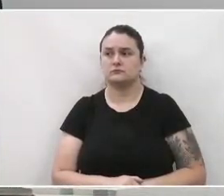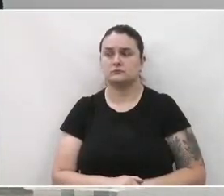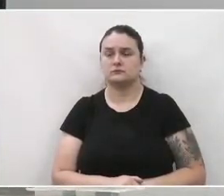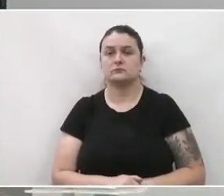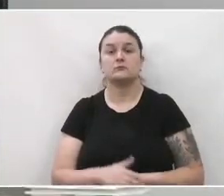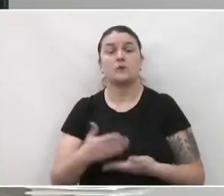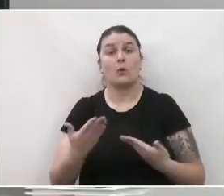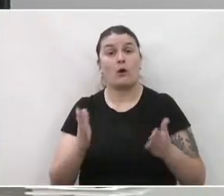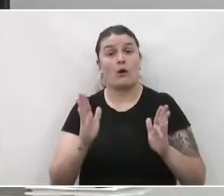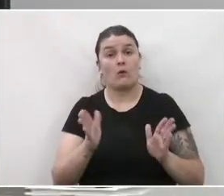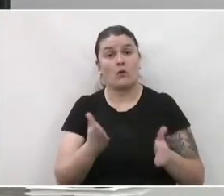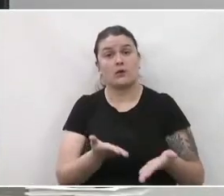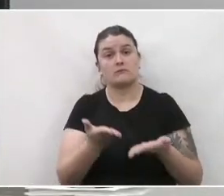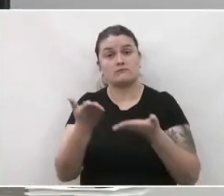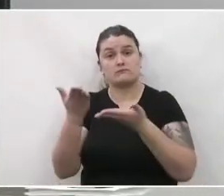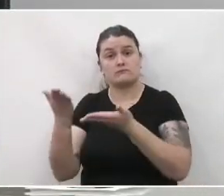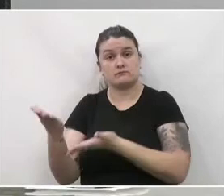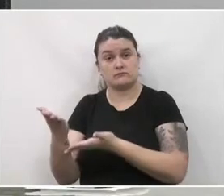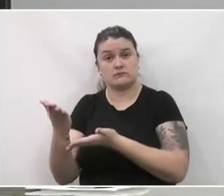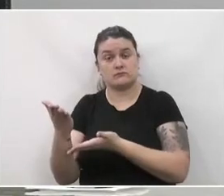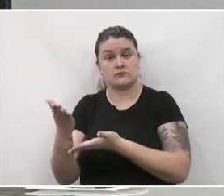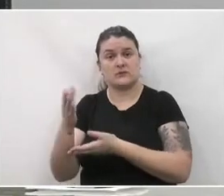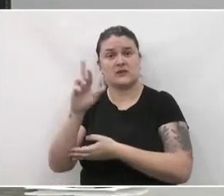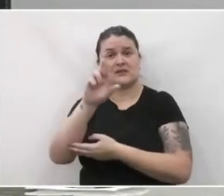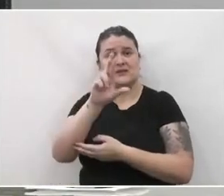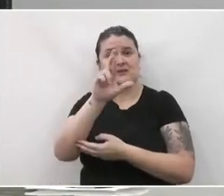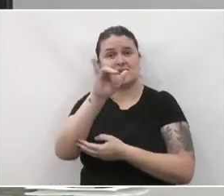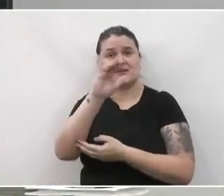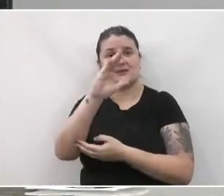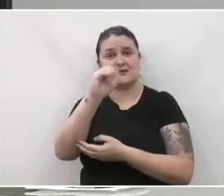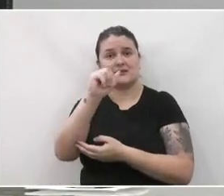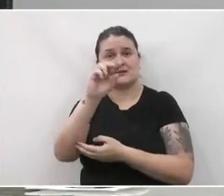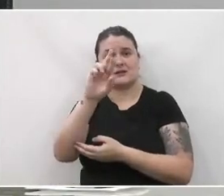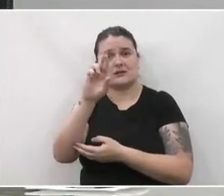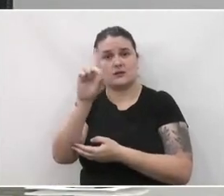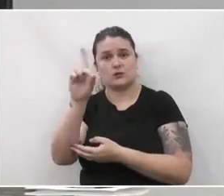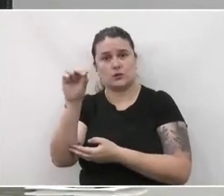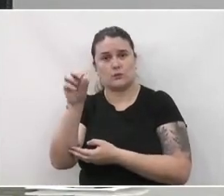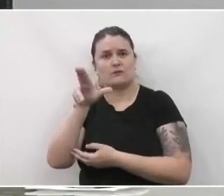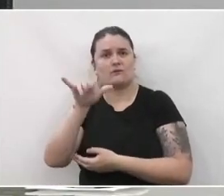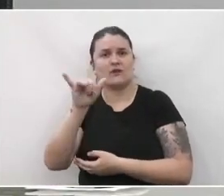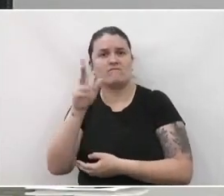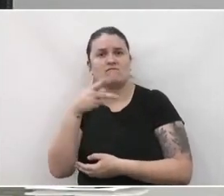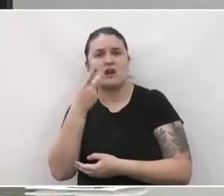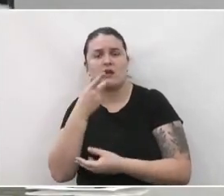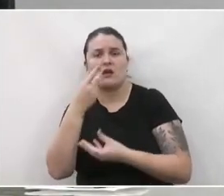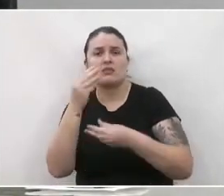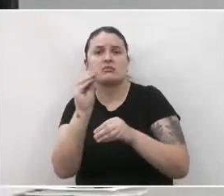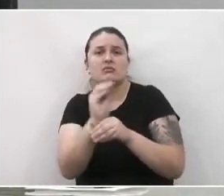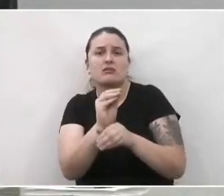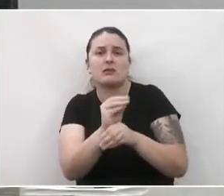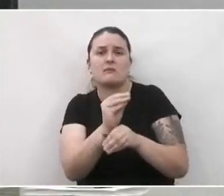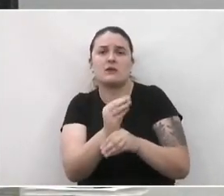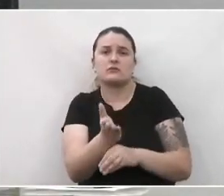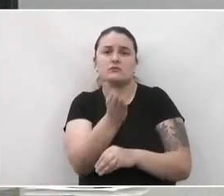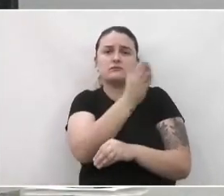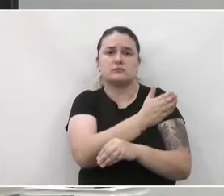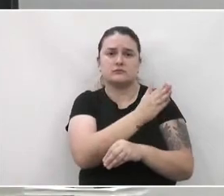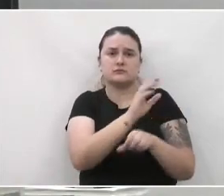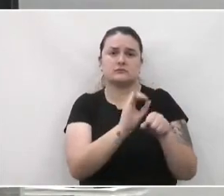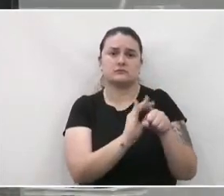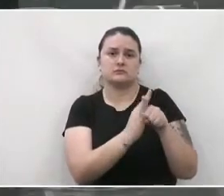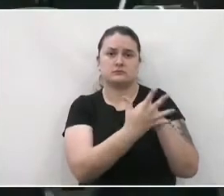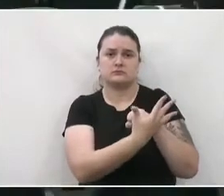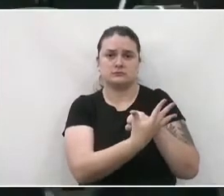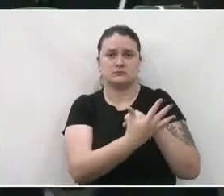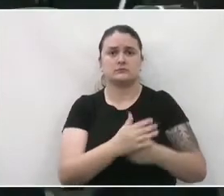Então, concedo a palavra para o senhor Ricardo Krizanovski para falar sobre o tratamento precoce do